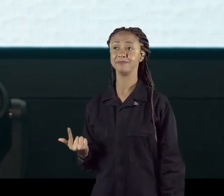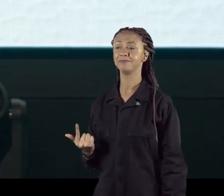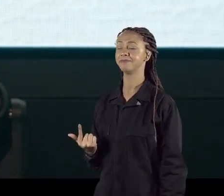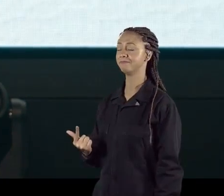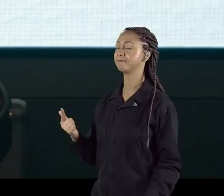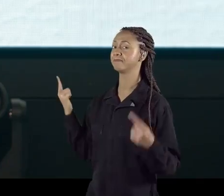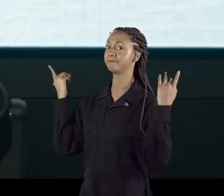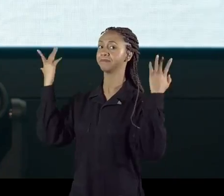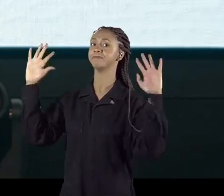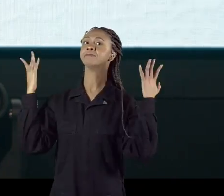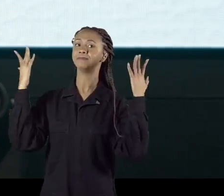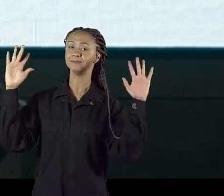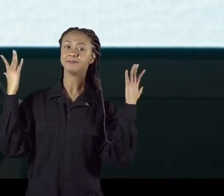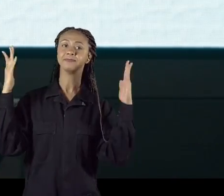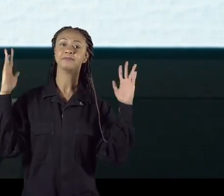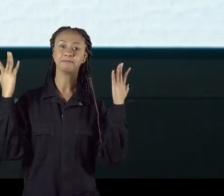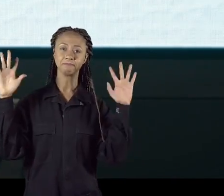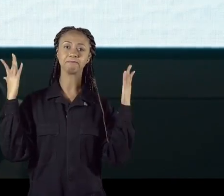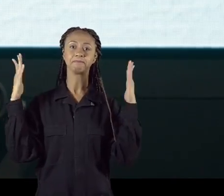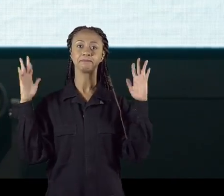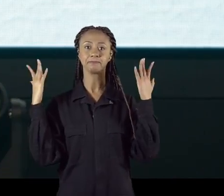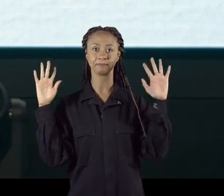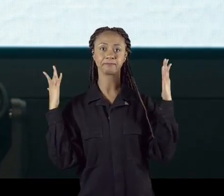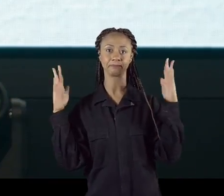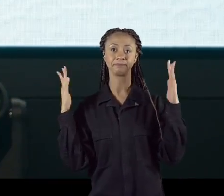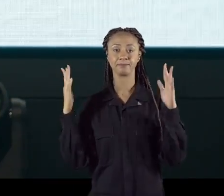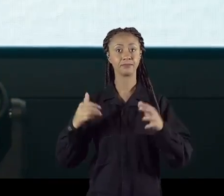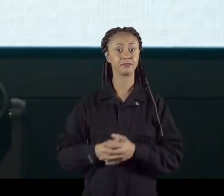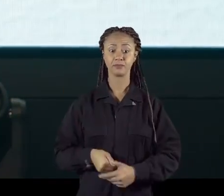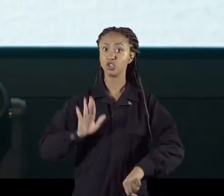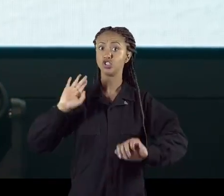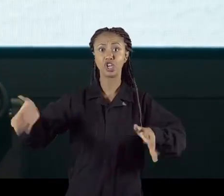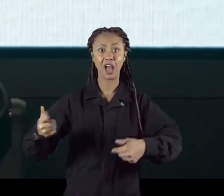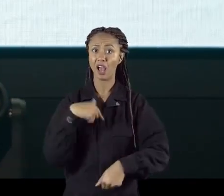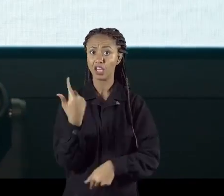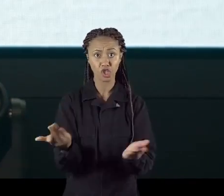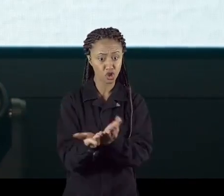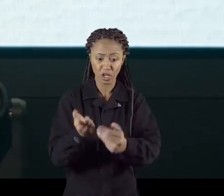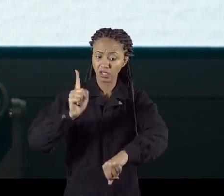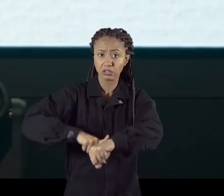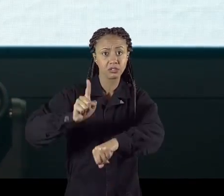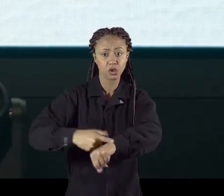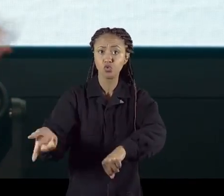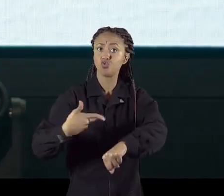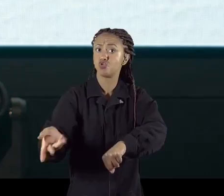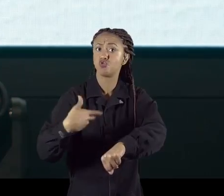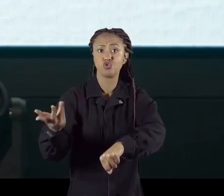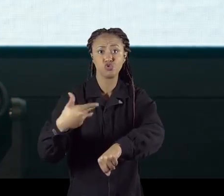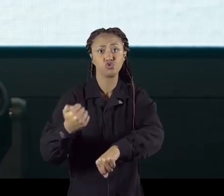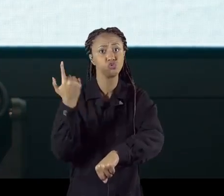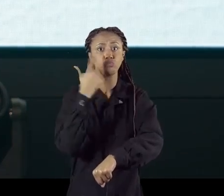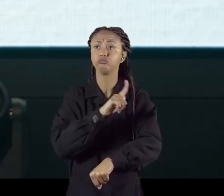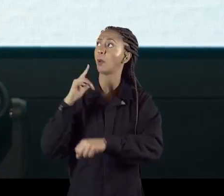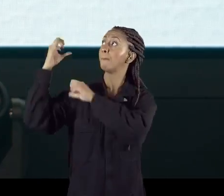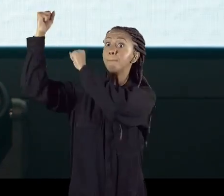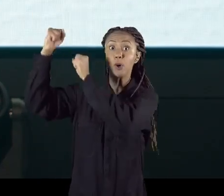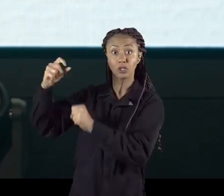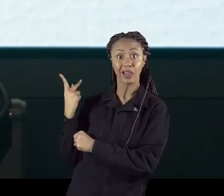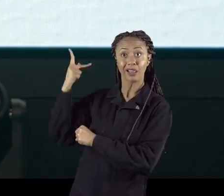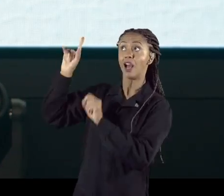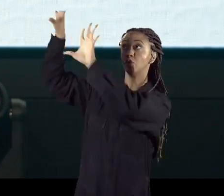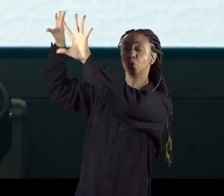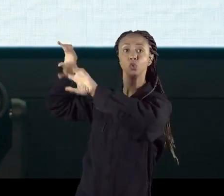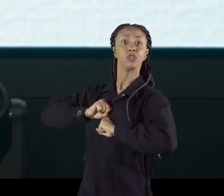E aí já tá na hora da igreja Toma Posse desse poder irmãos